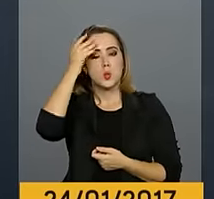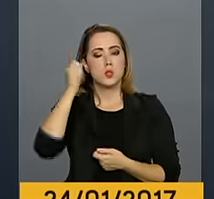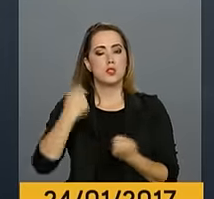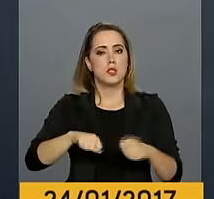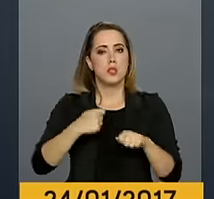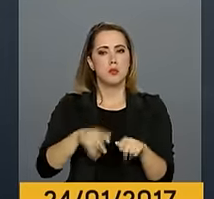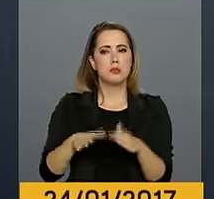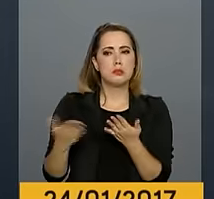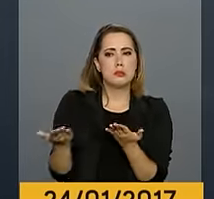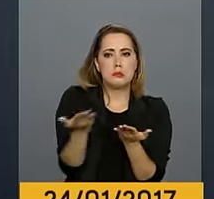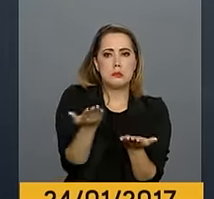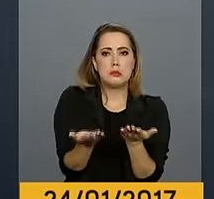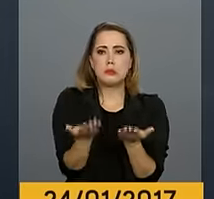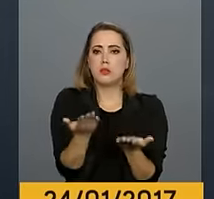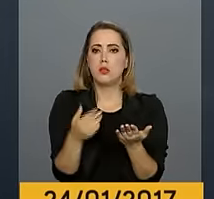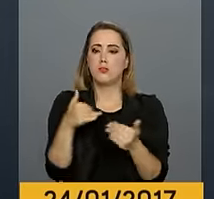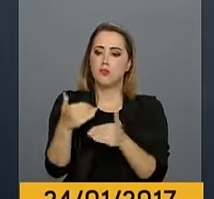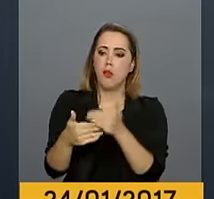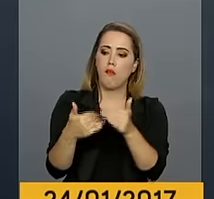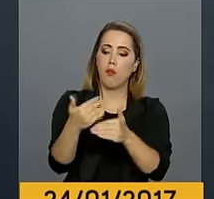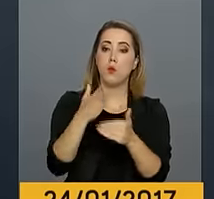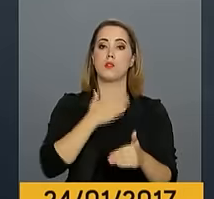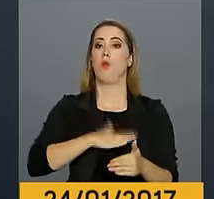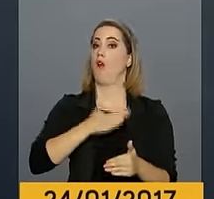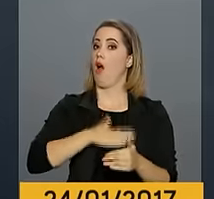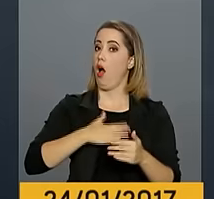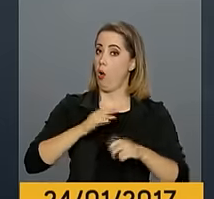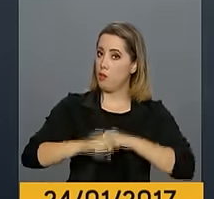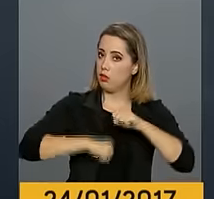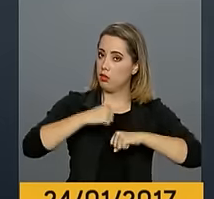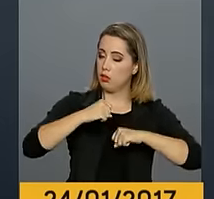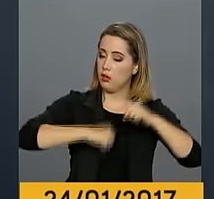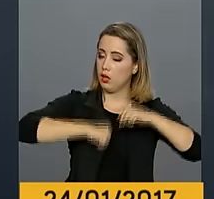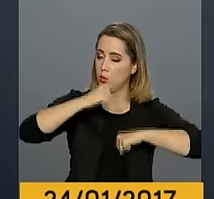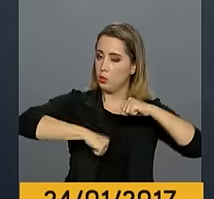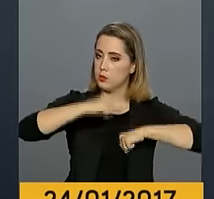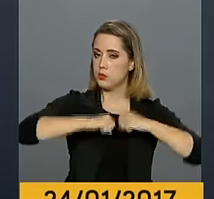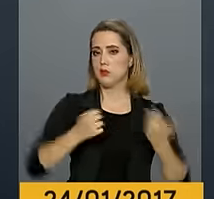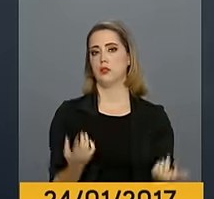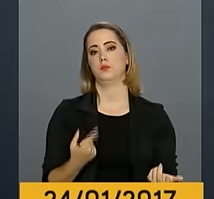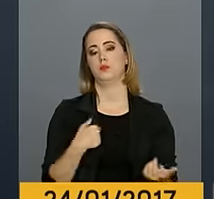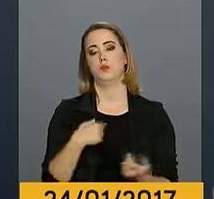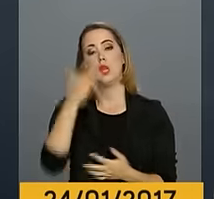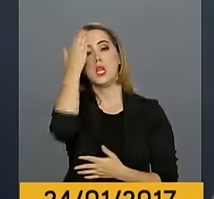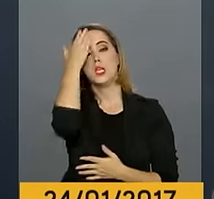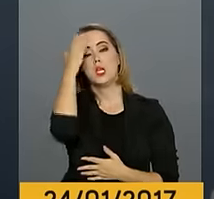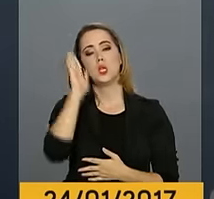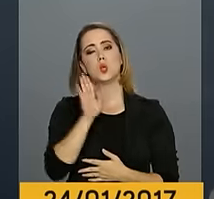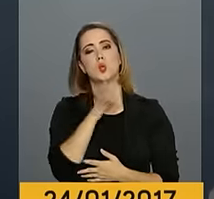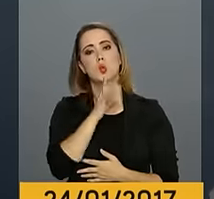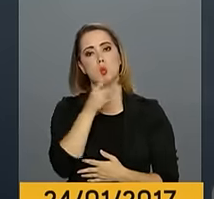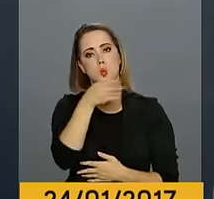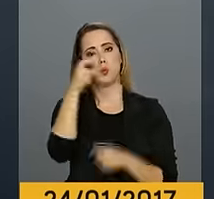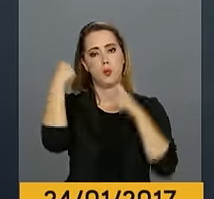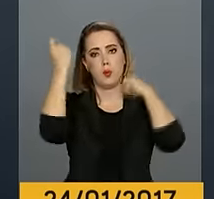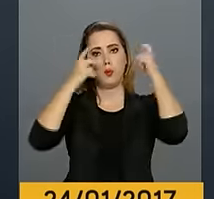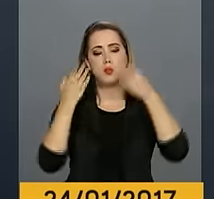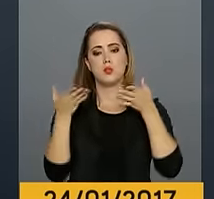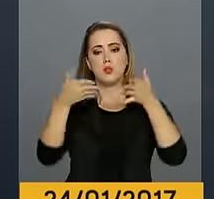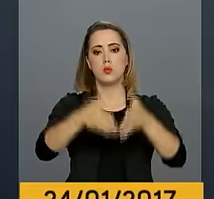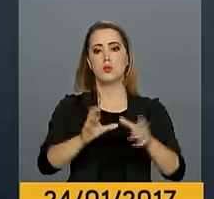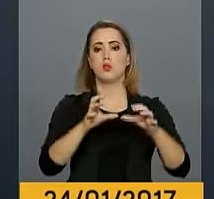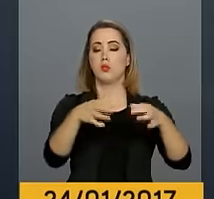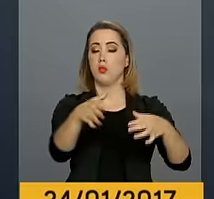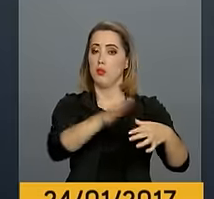permita a evolução tranquila da indústria. E eu sei que as suas preocupações estão muito nesse setor e muito adequadamente